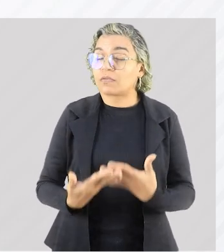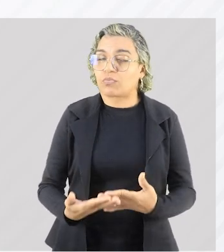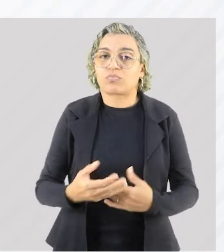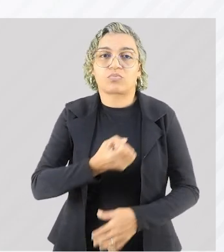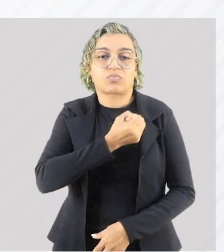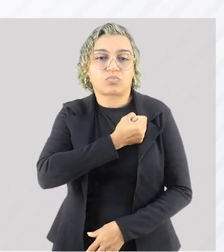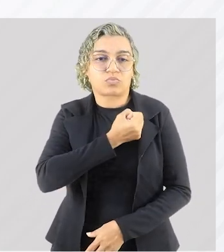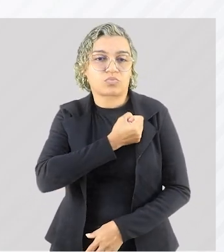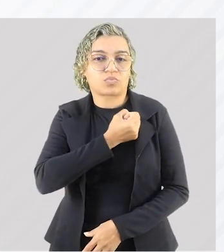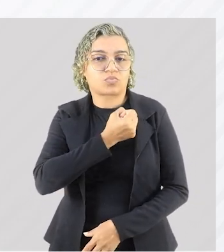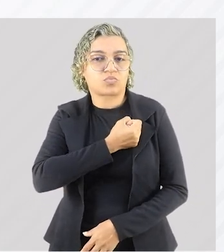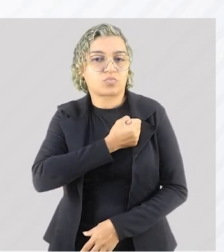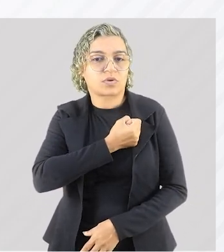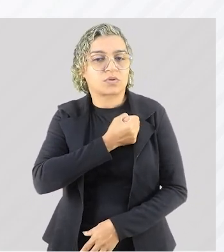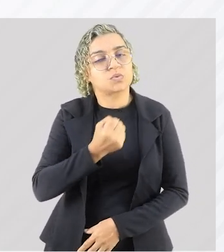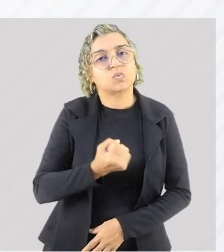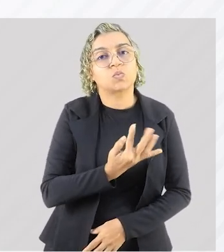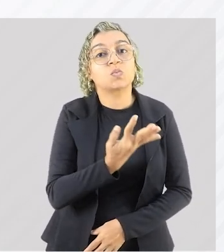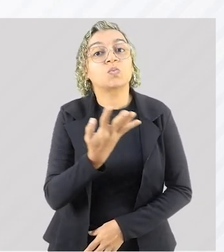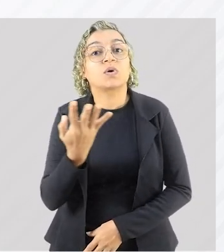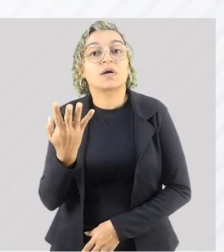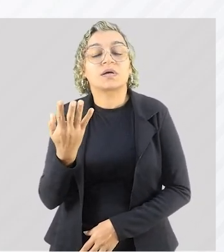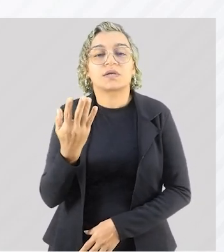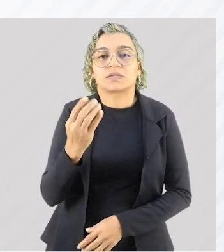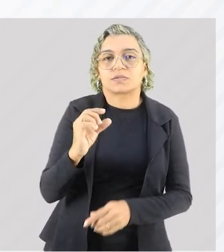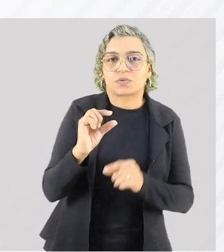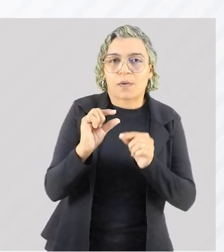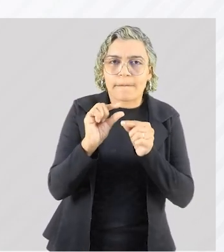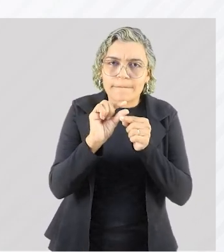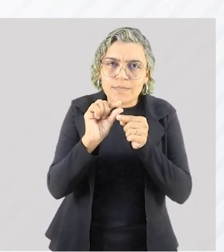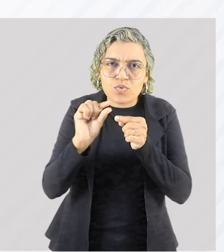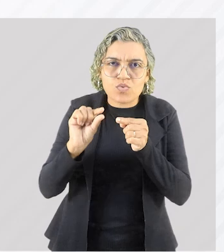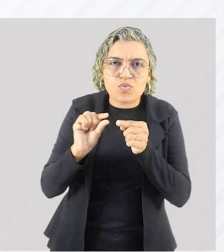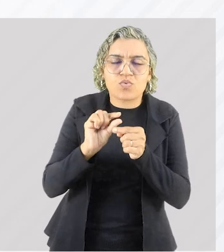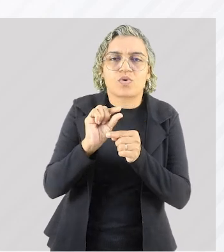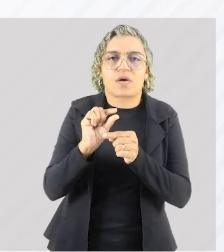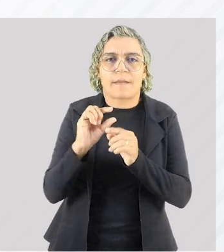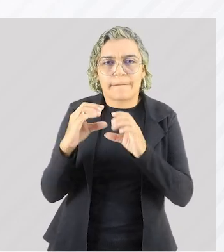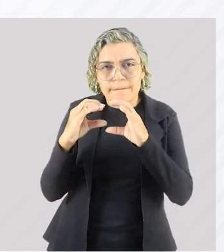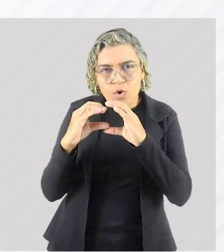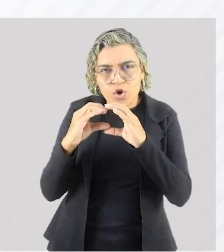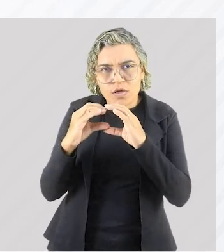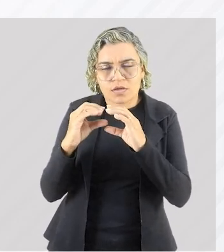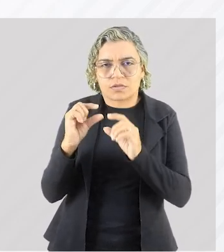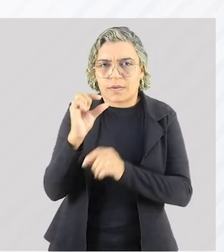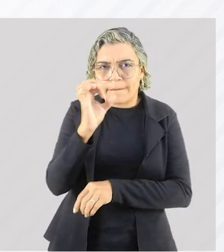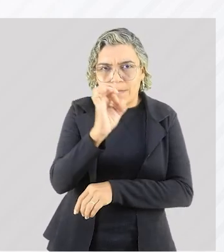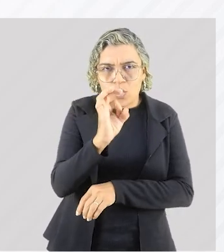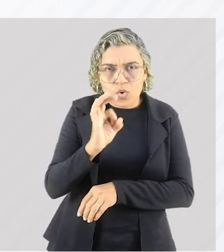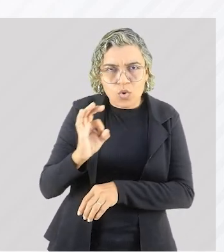de bolinhas necessárias para que se possa retirar o objeto que flutua na água,